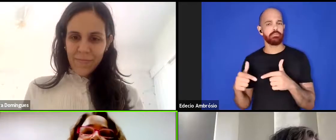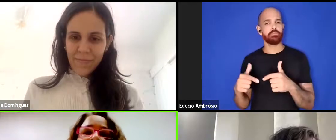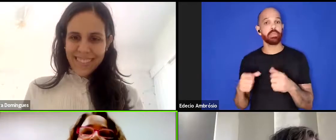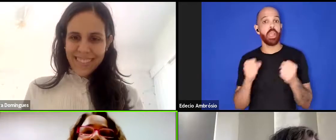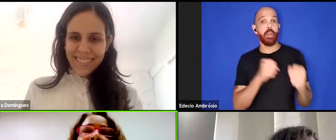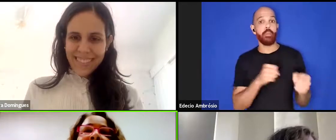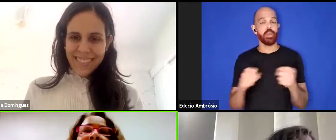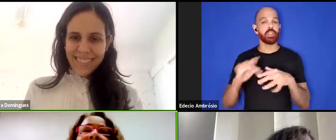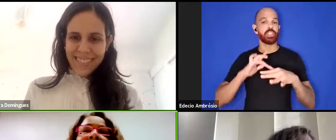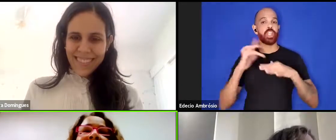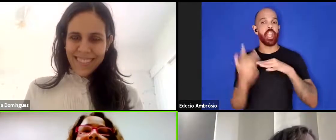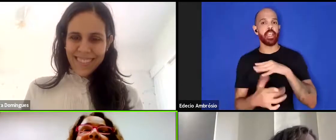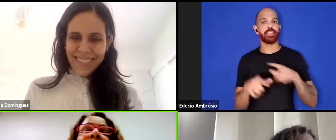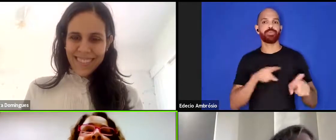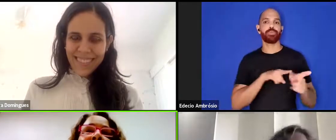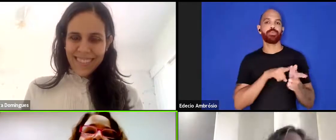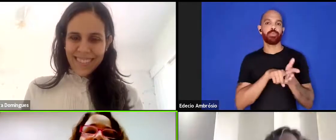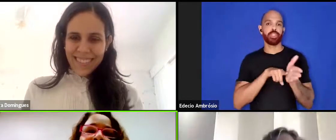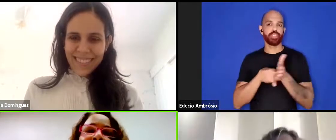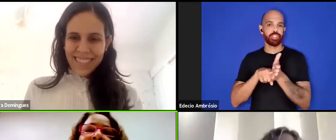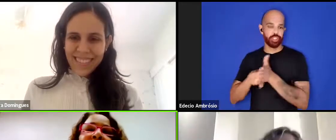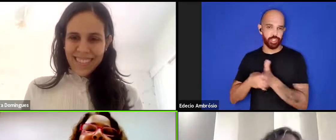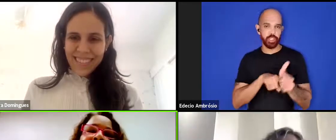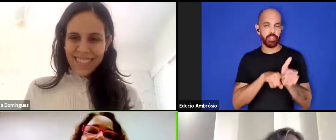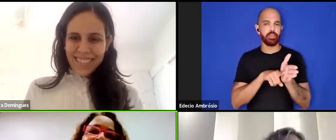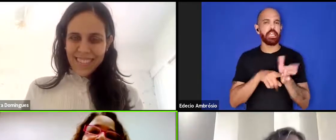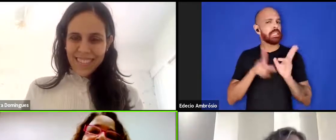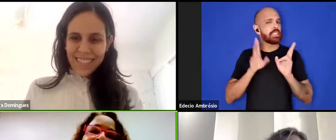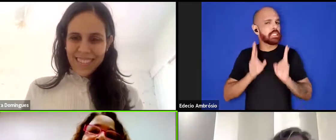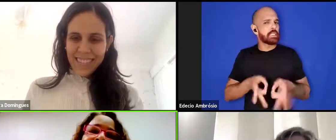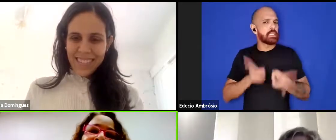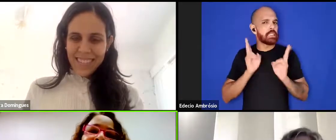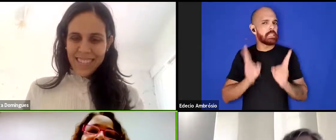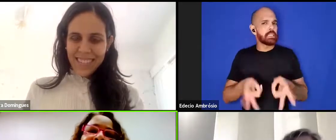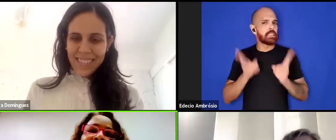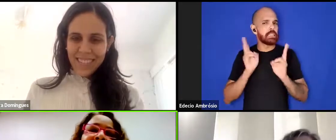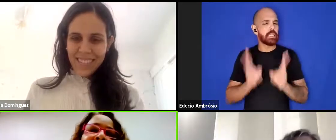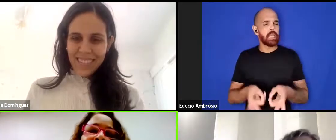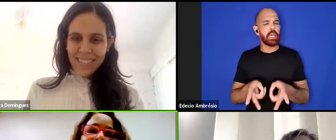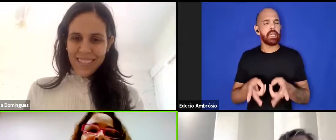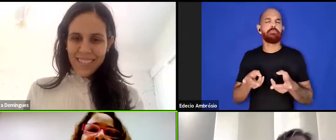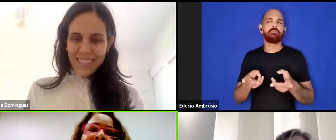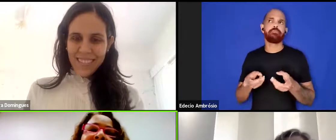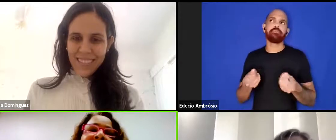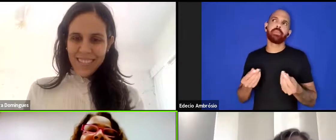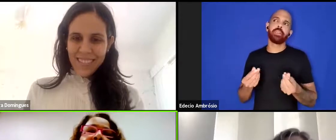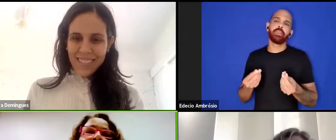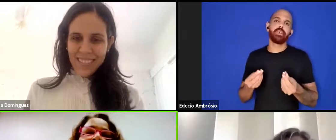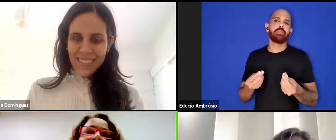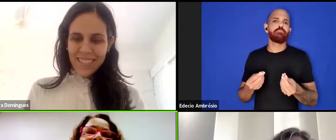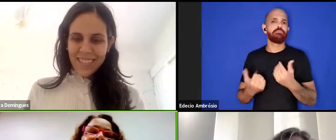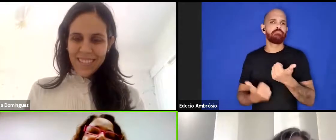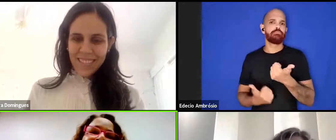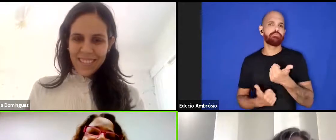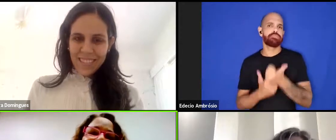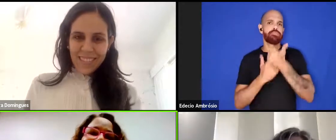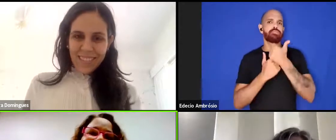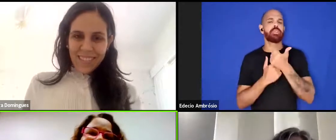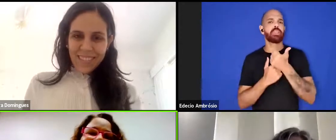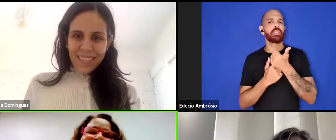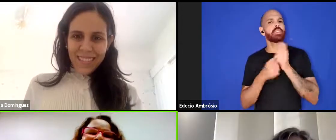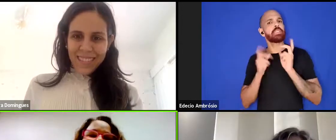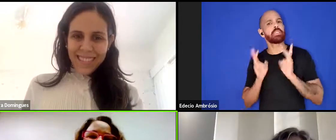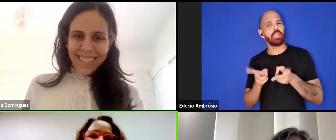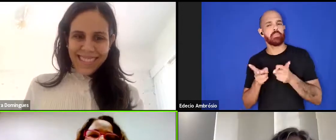de pesquisadores que em nenhum momento nos deixa de lado nesse apoio sempre